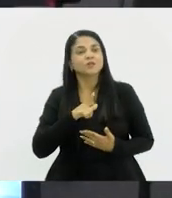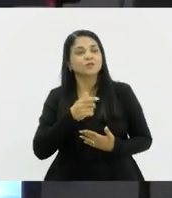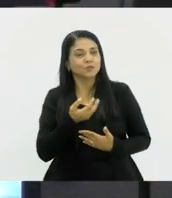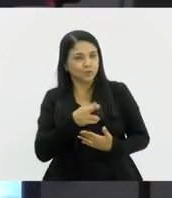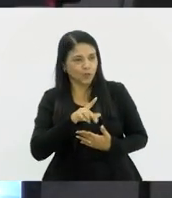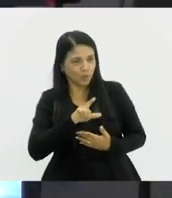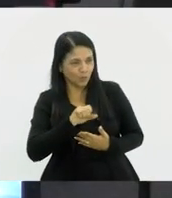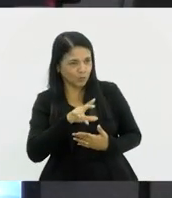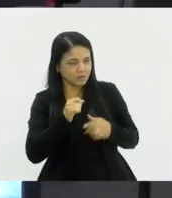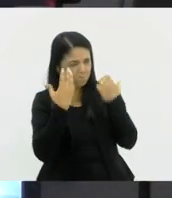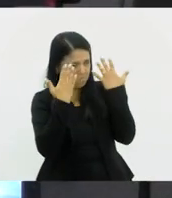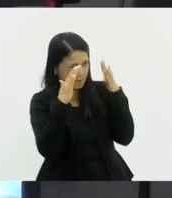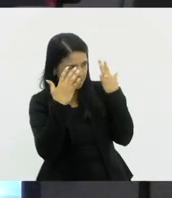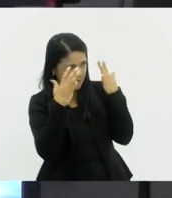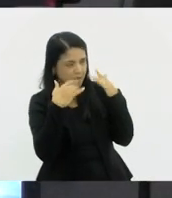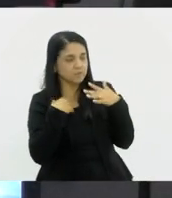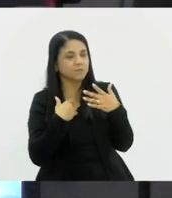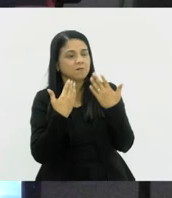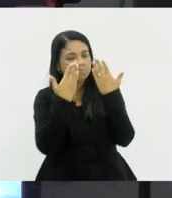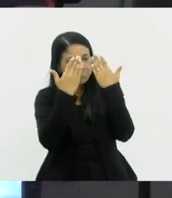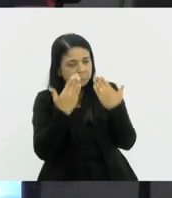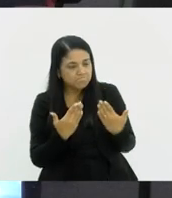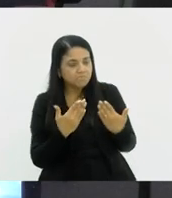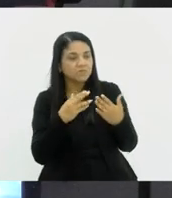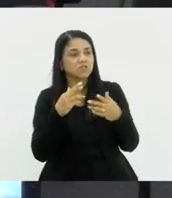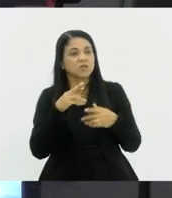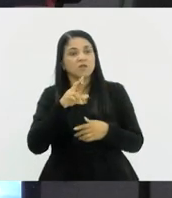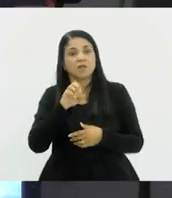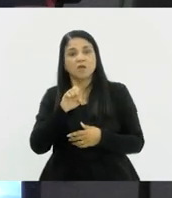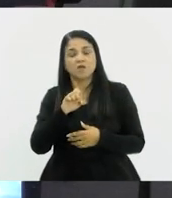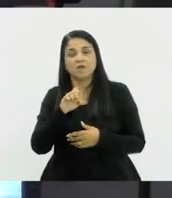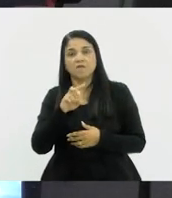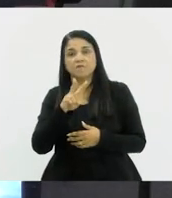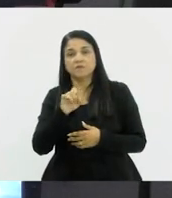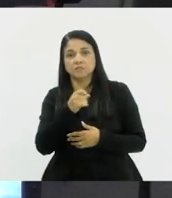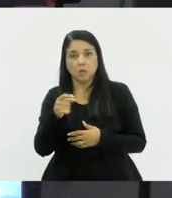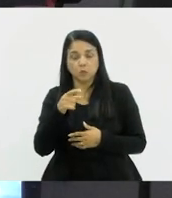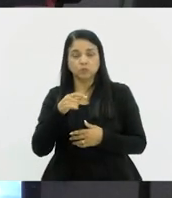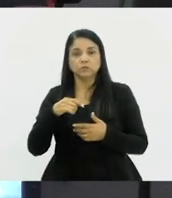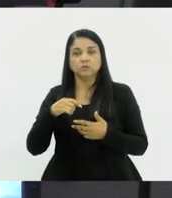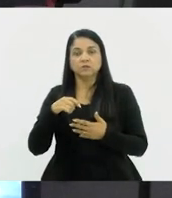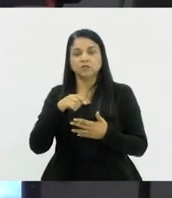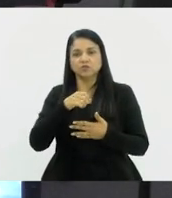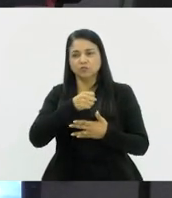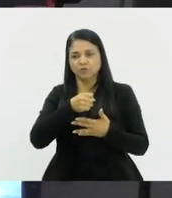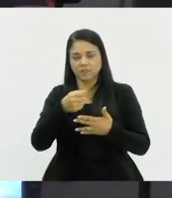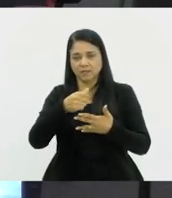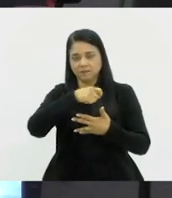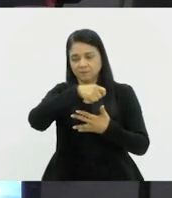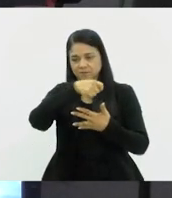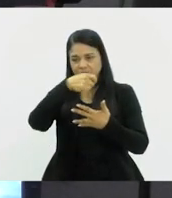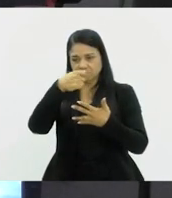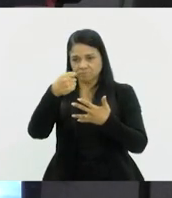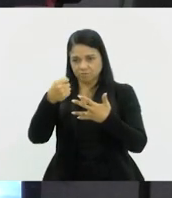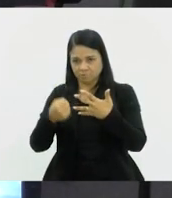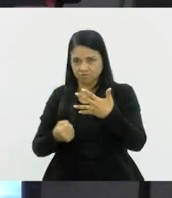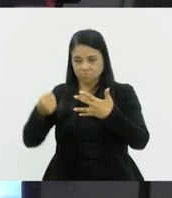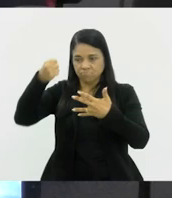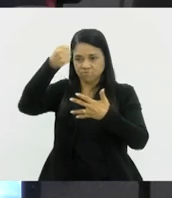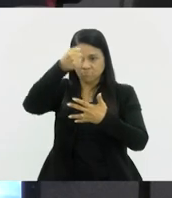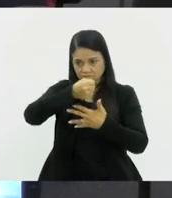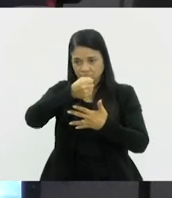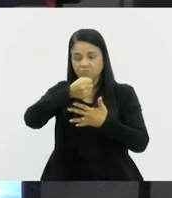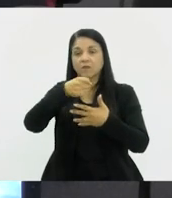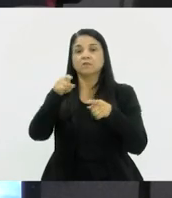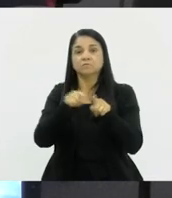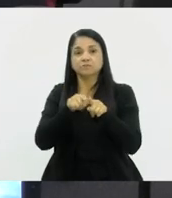da da pedido de revisão da súmula não sabia eh tentamos uma vez junto à Universidade Federal Fluminense departamento